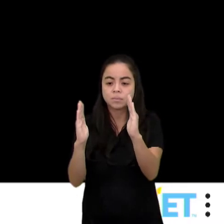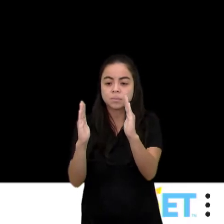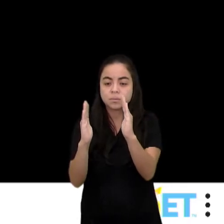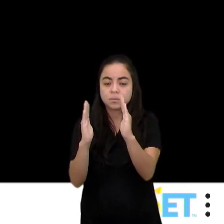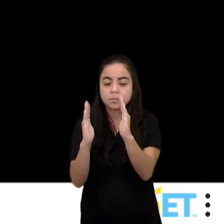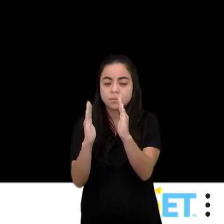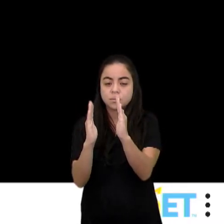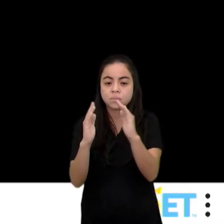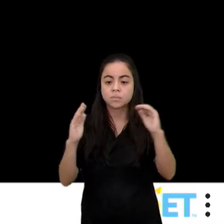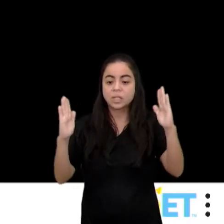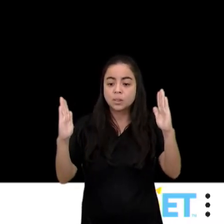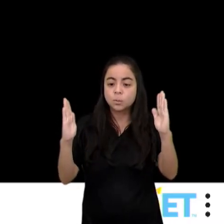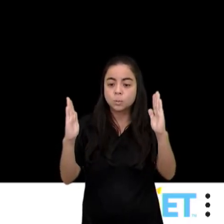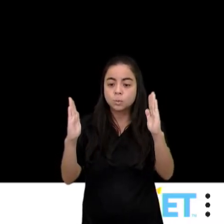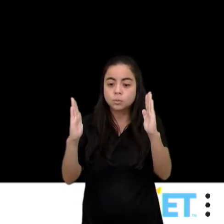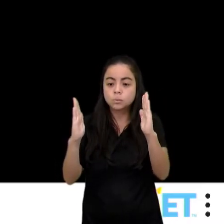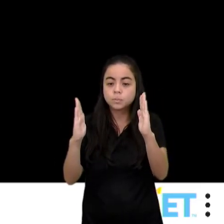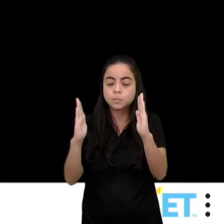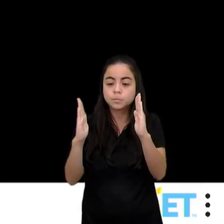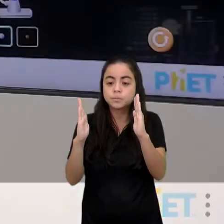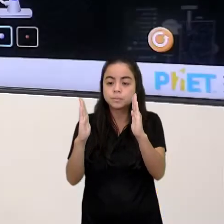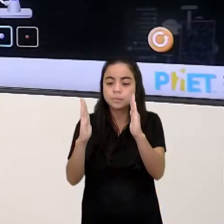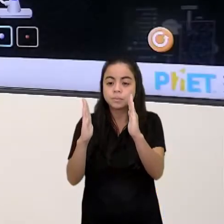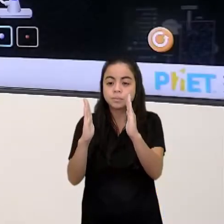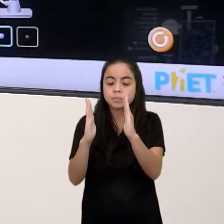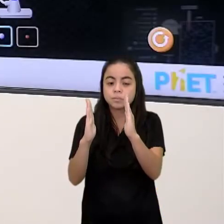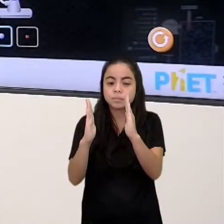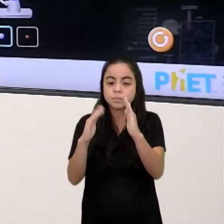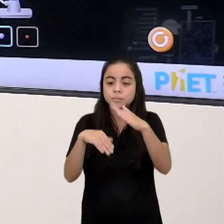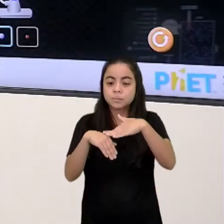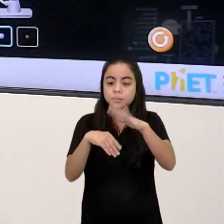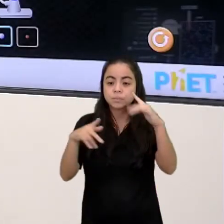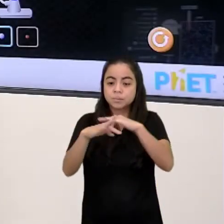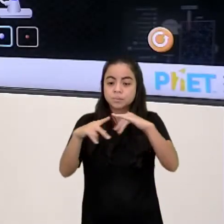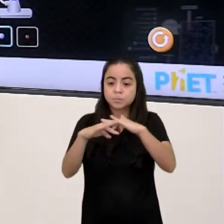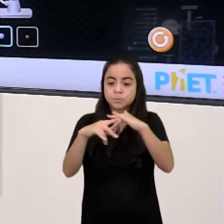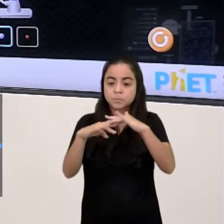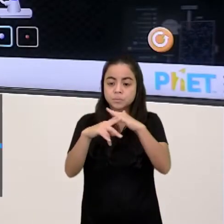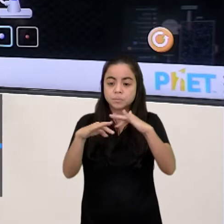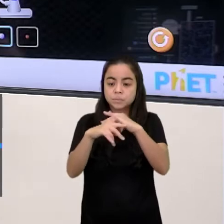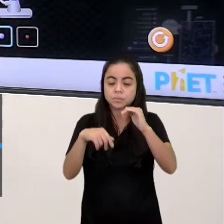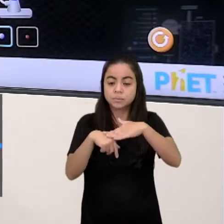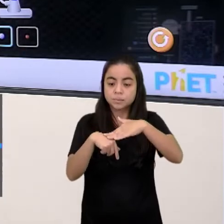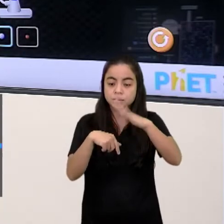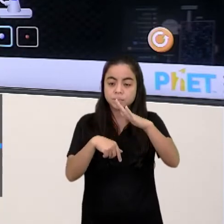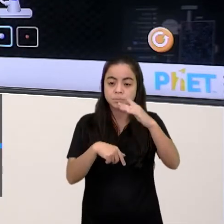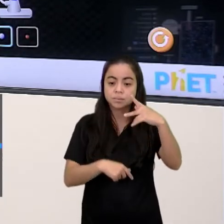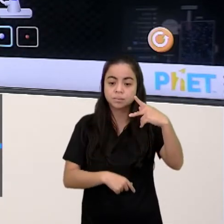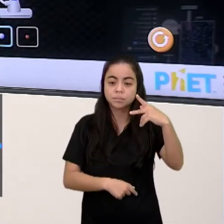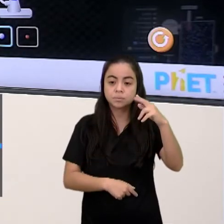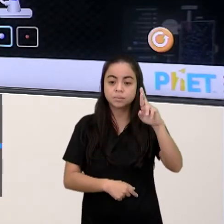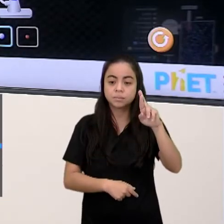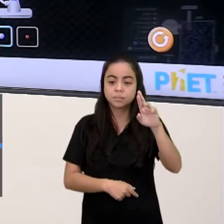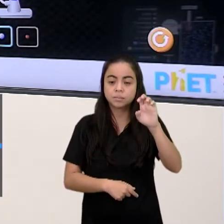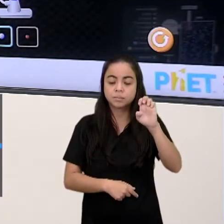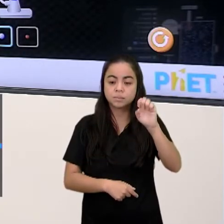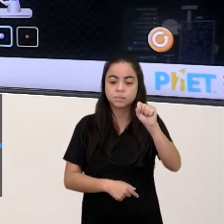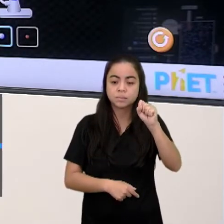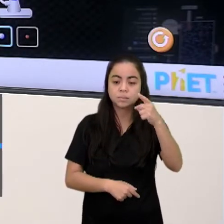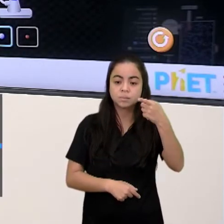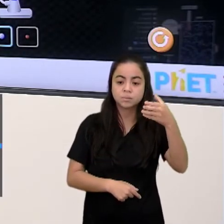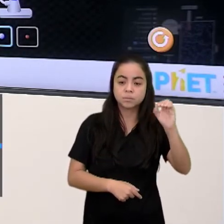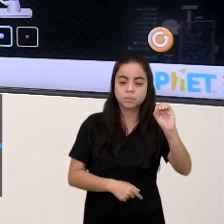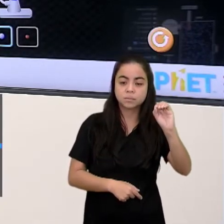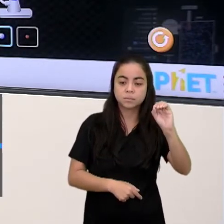volume, né? Quanto você vai diminuindo o espaço, mais pressão, olha lá o número, mais pressão este